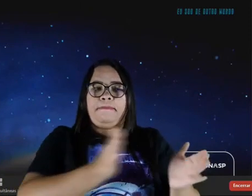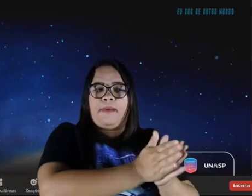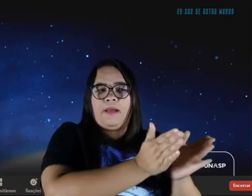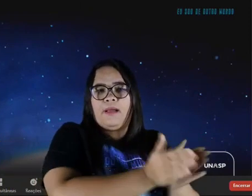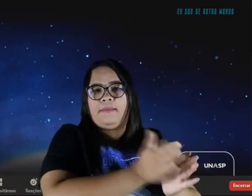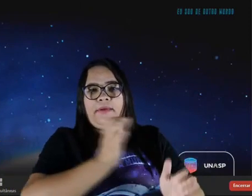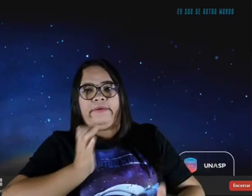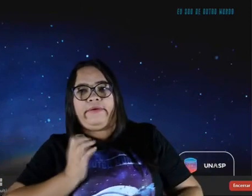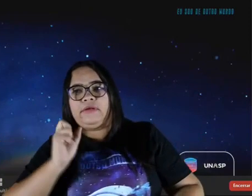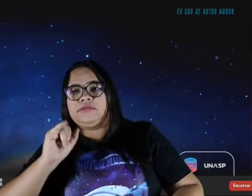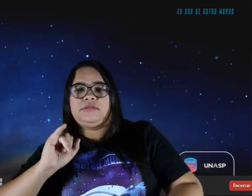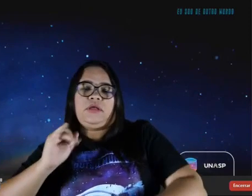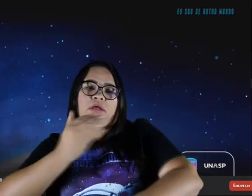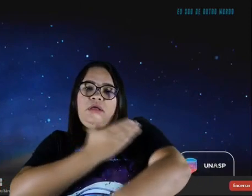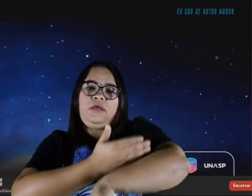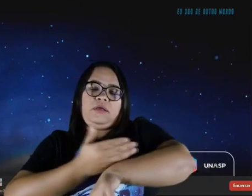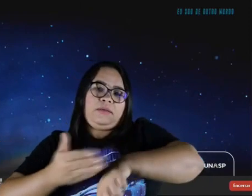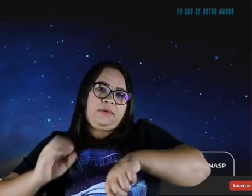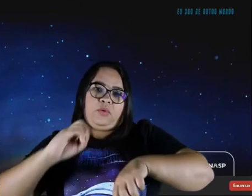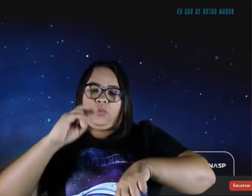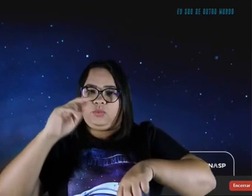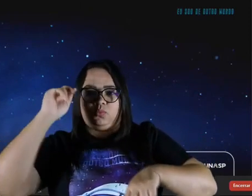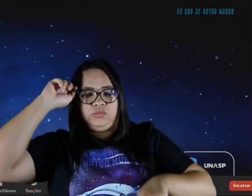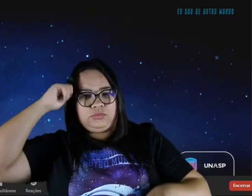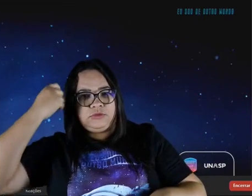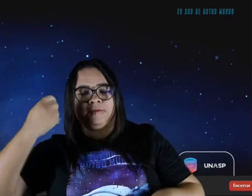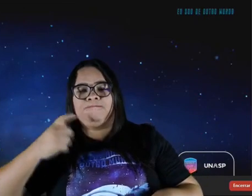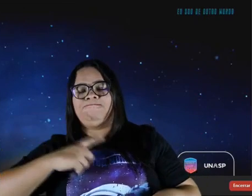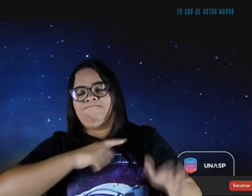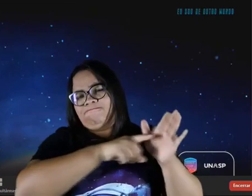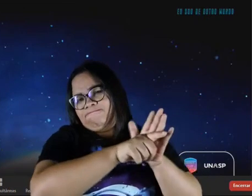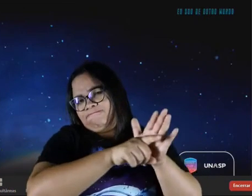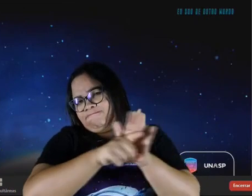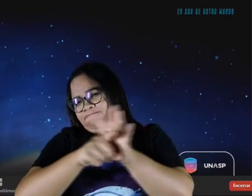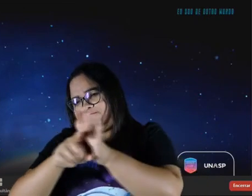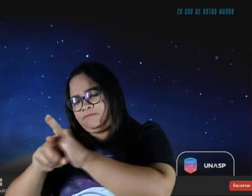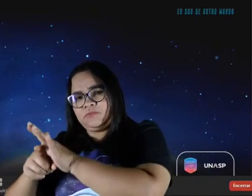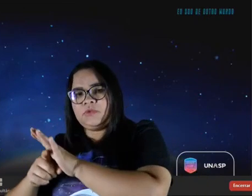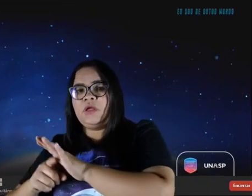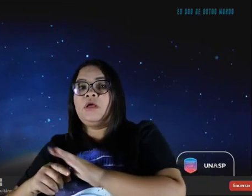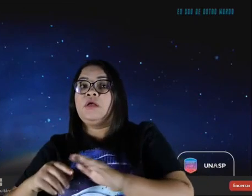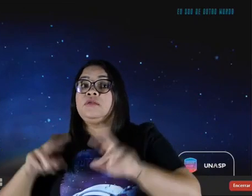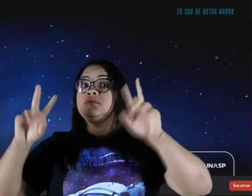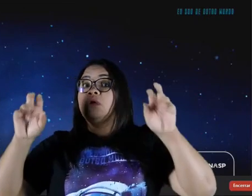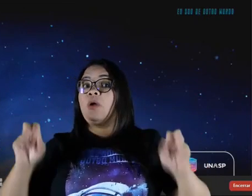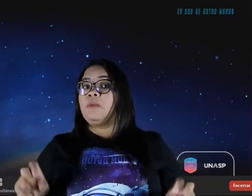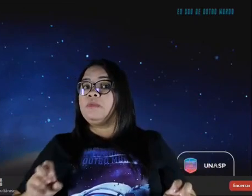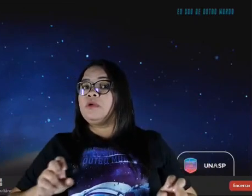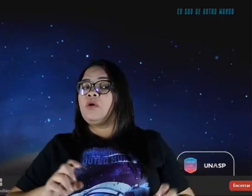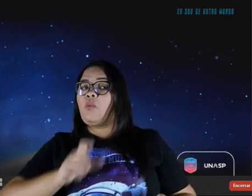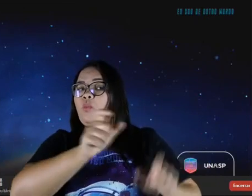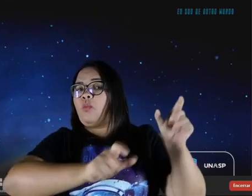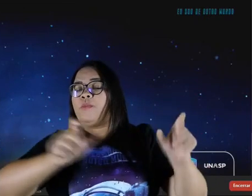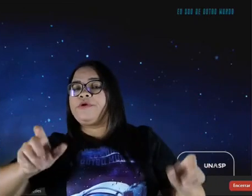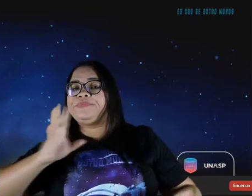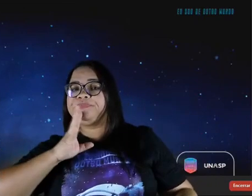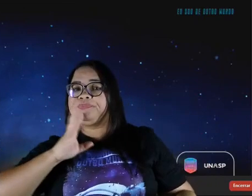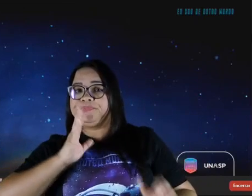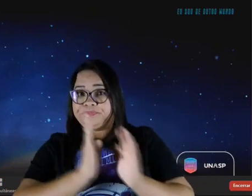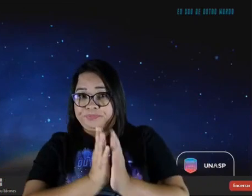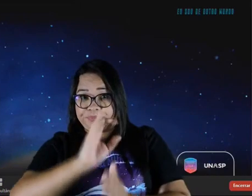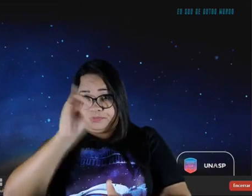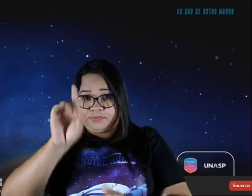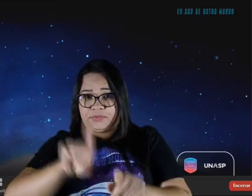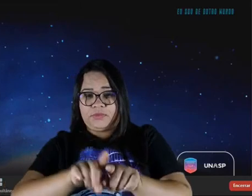de etnia negra, caucasiana, fez tudo direitinho sobre conhecimentos bíblicos e religiosos.